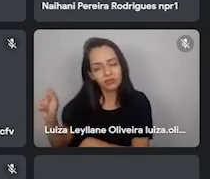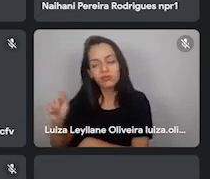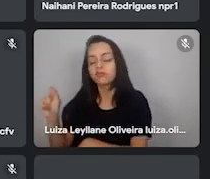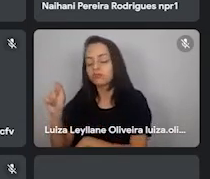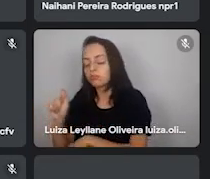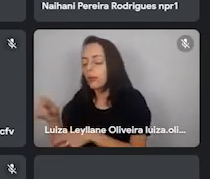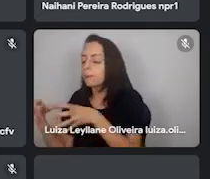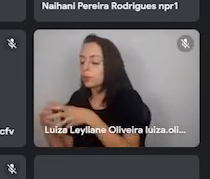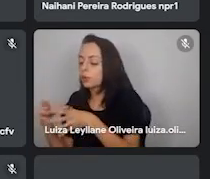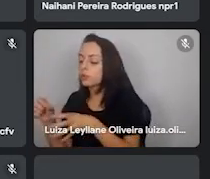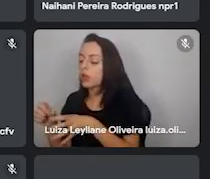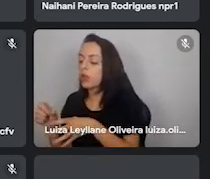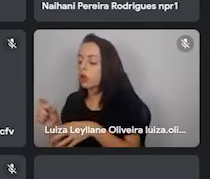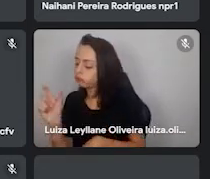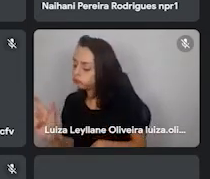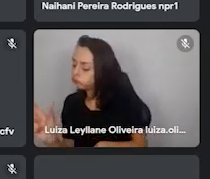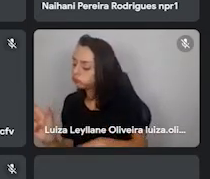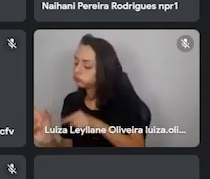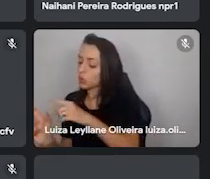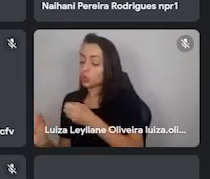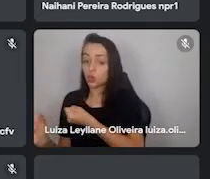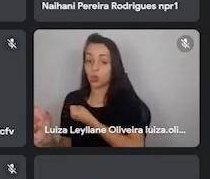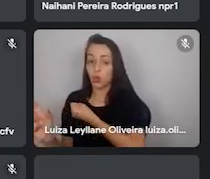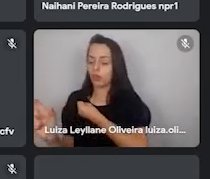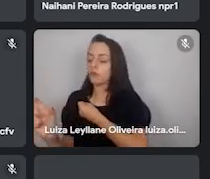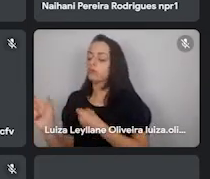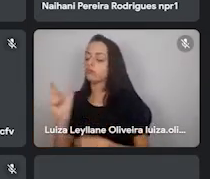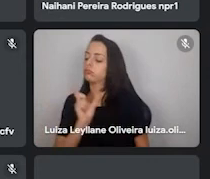passa a ser habilitado.